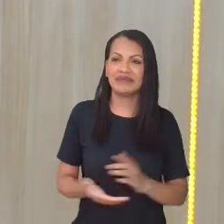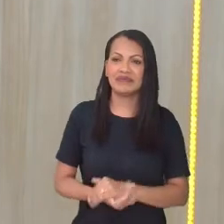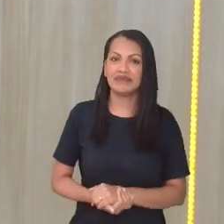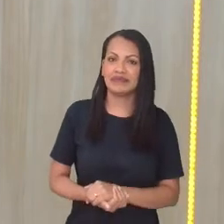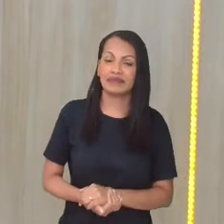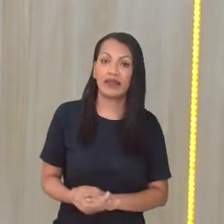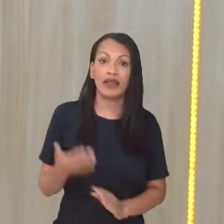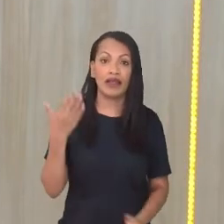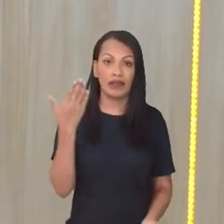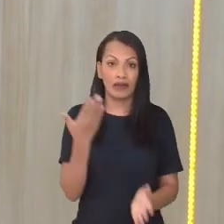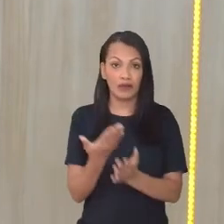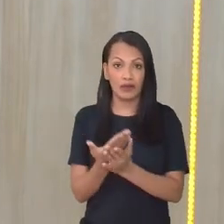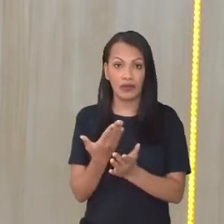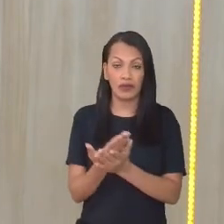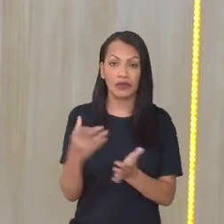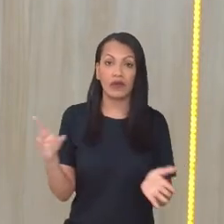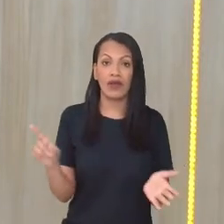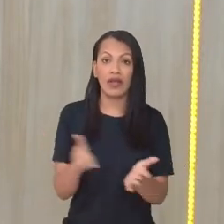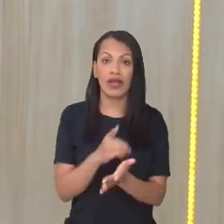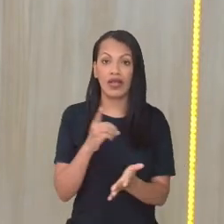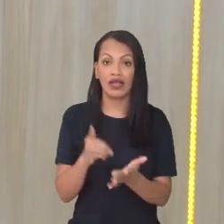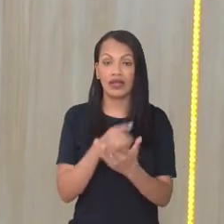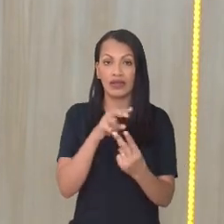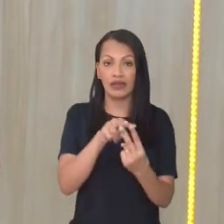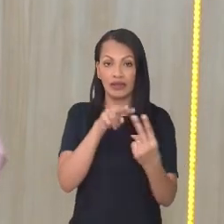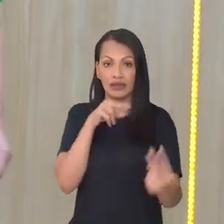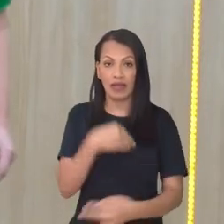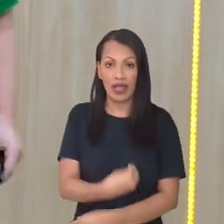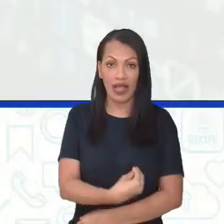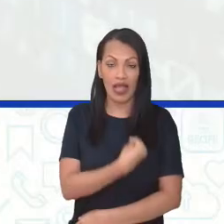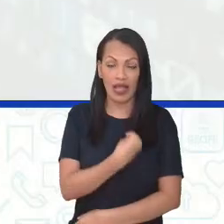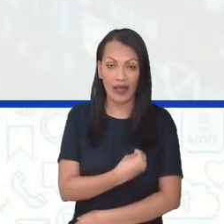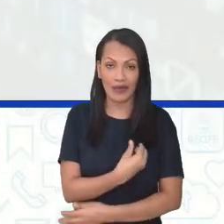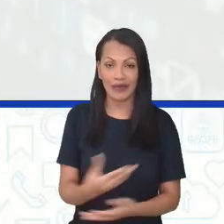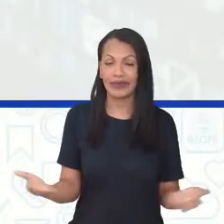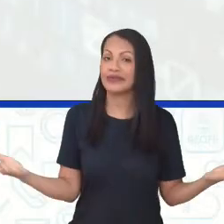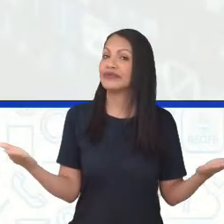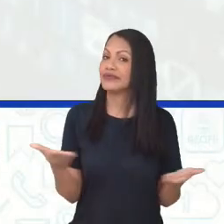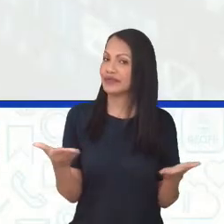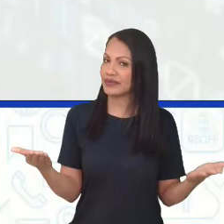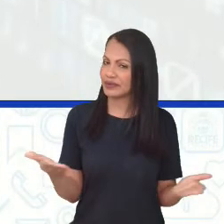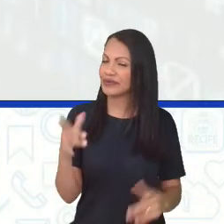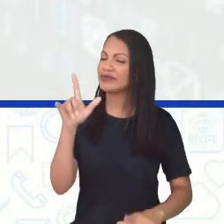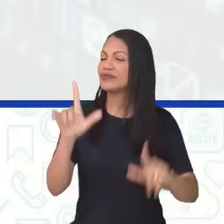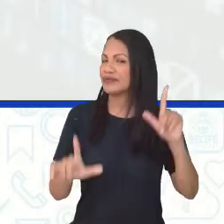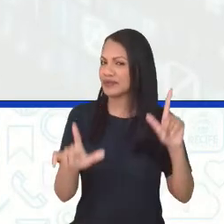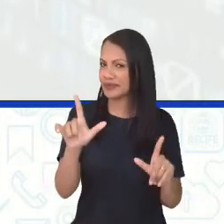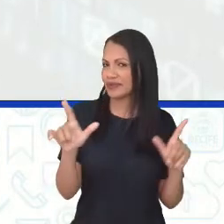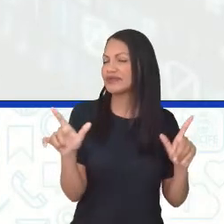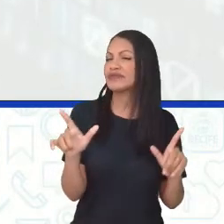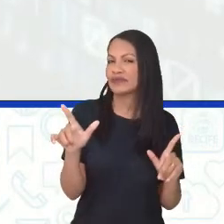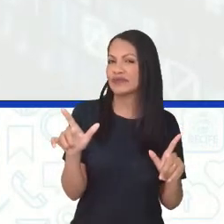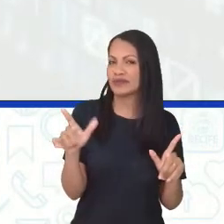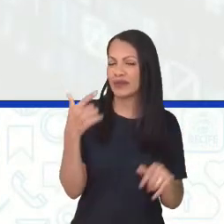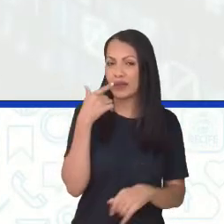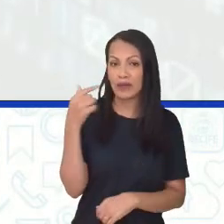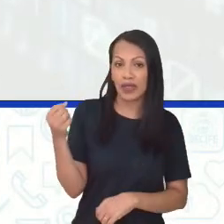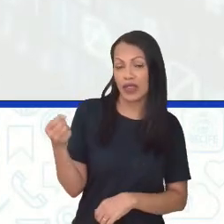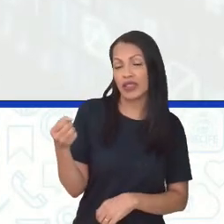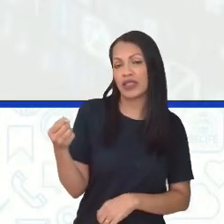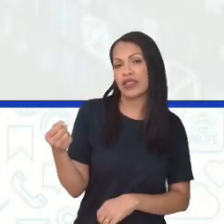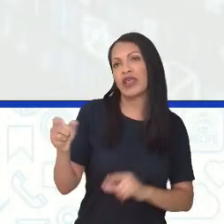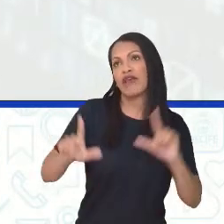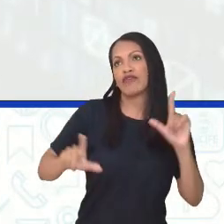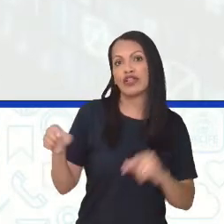A nossa aula é digital, ao vivo, aqui, agora na televisão. Mas você pode assistir através do